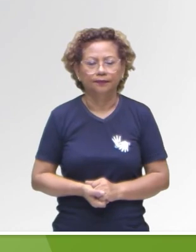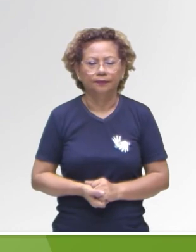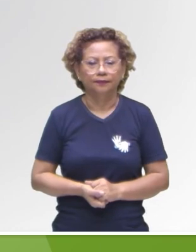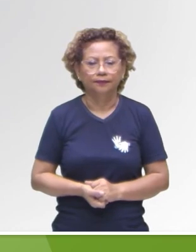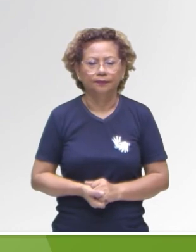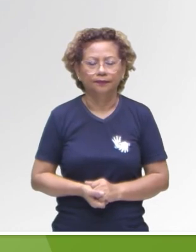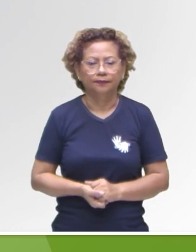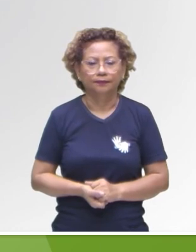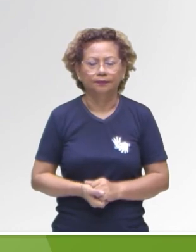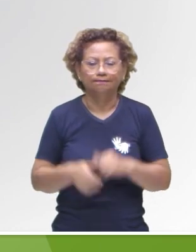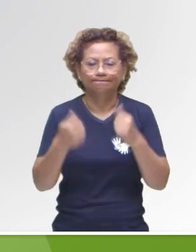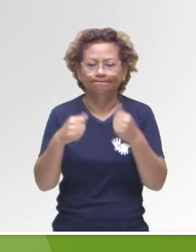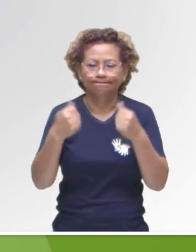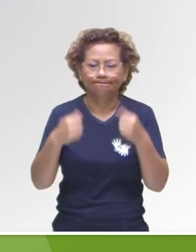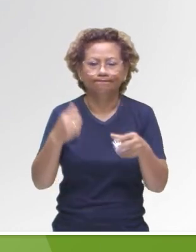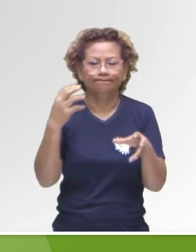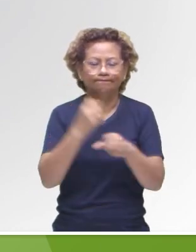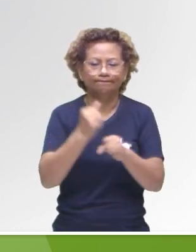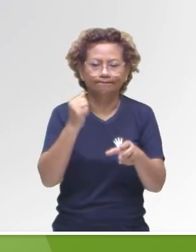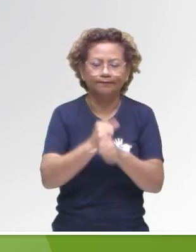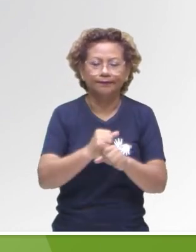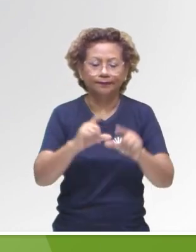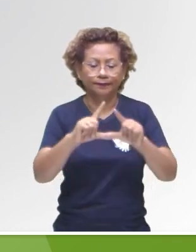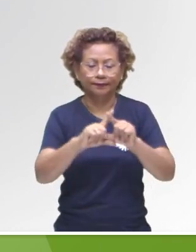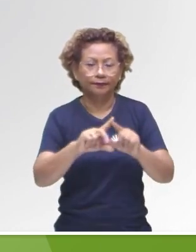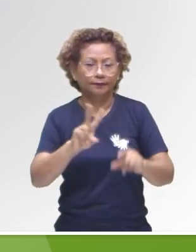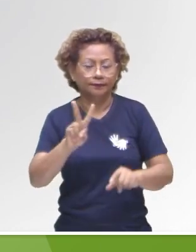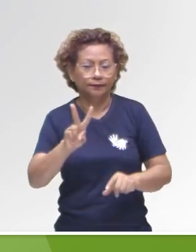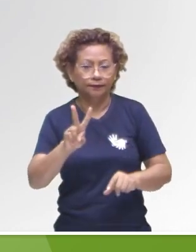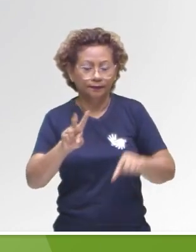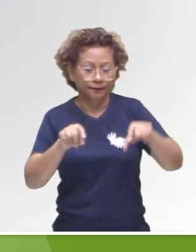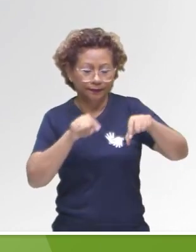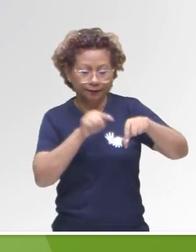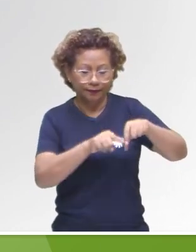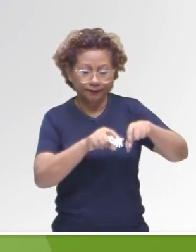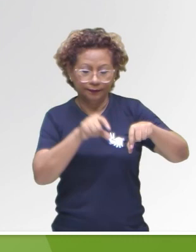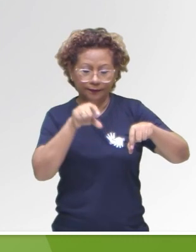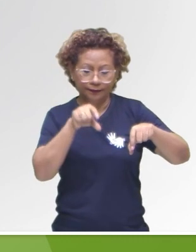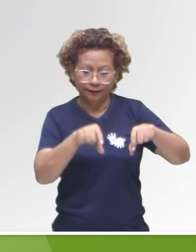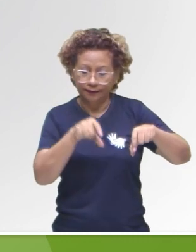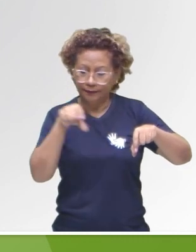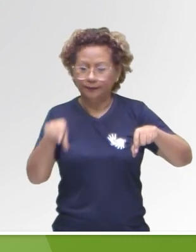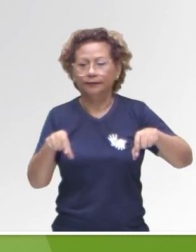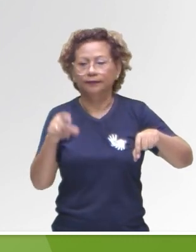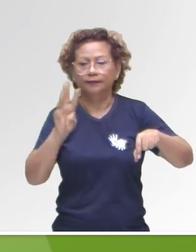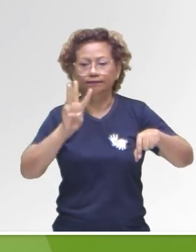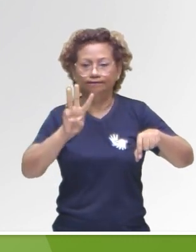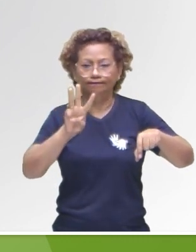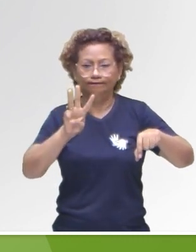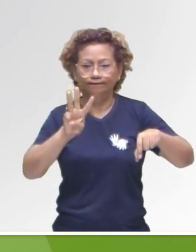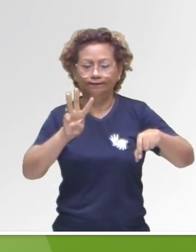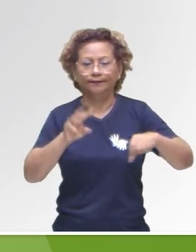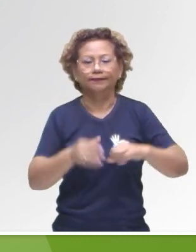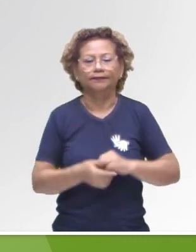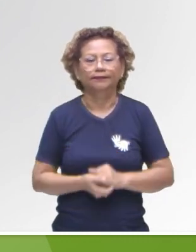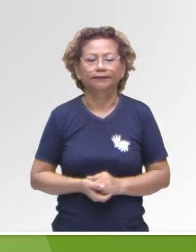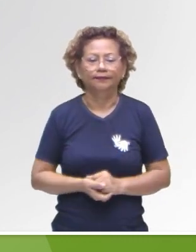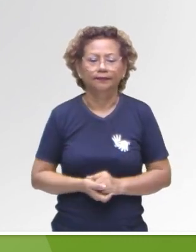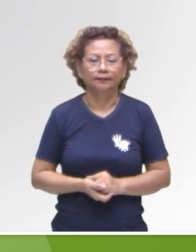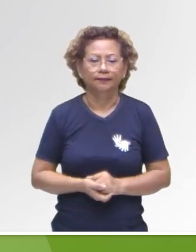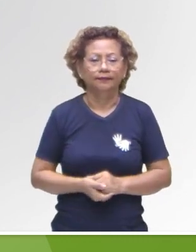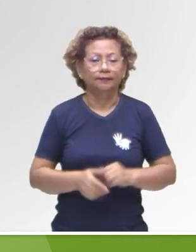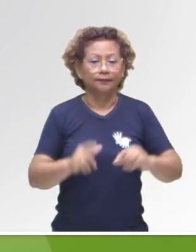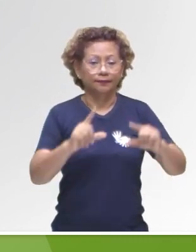o ΔV em cada um dos capacitores. Aí, o ΔV,